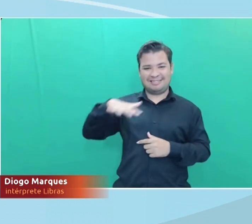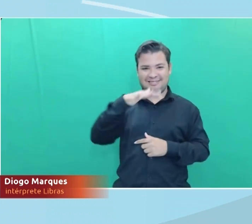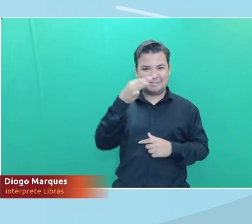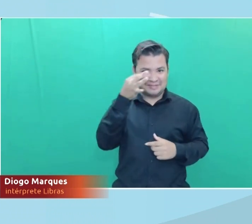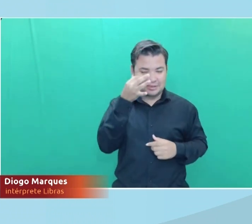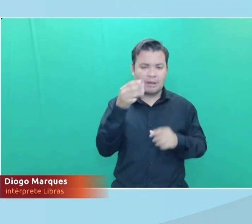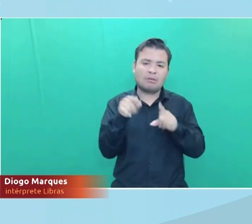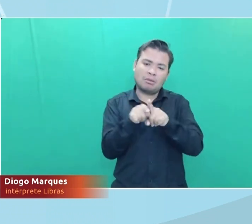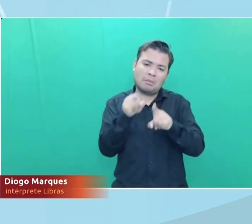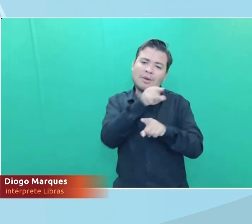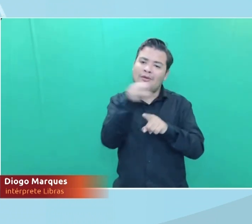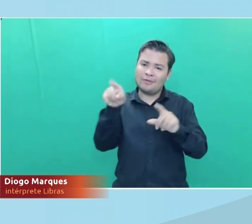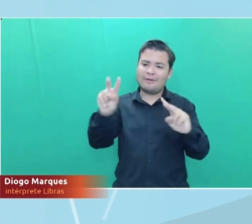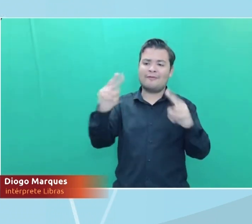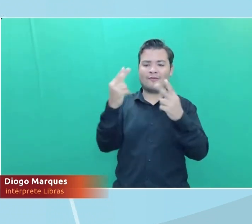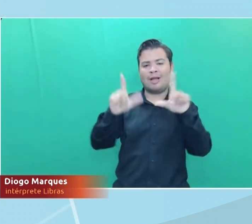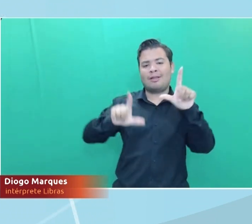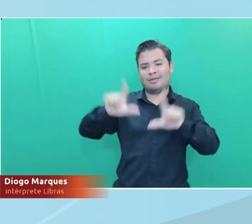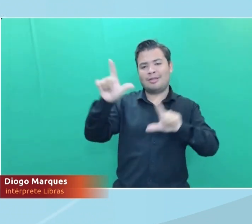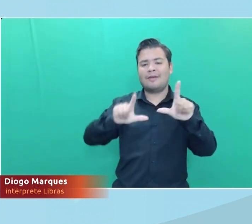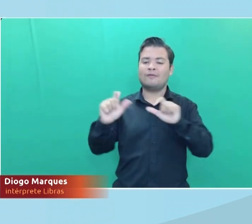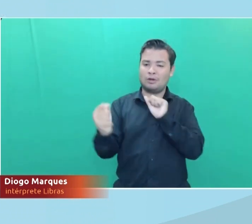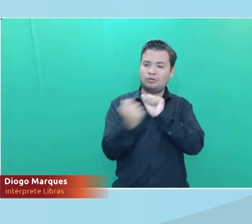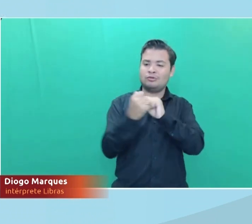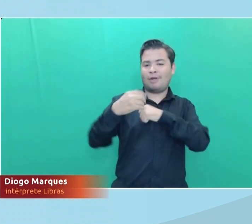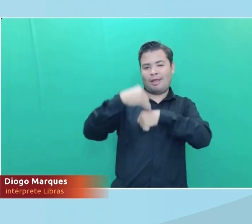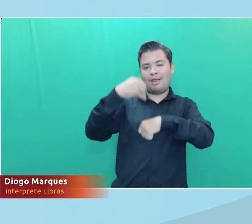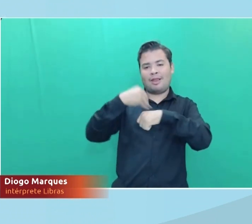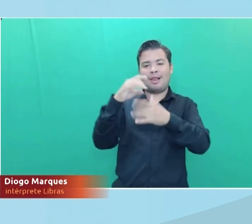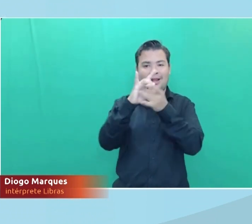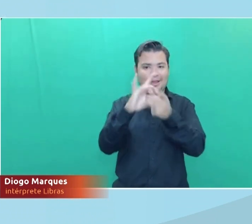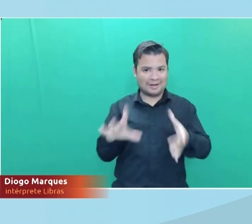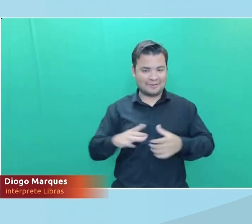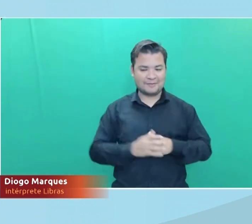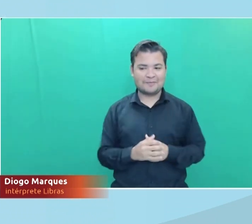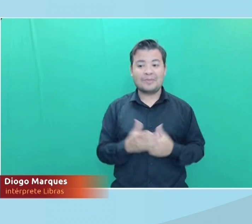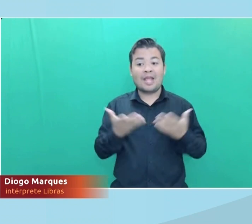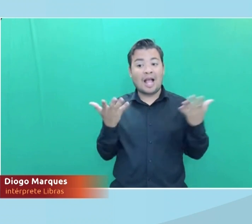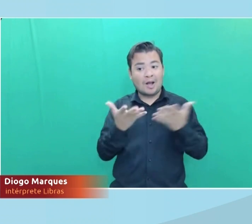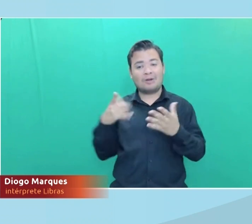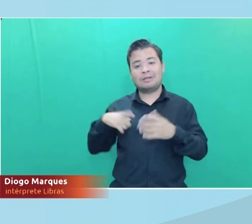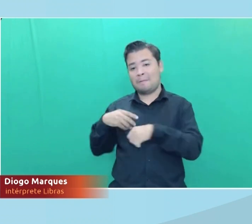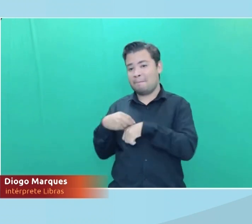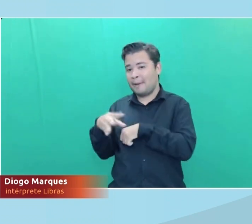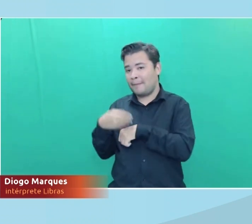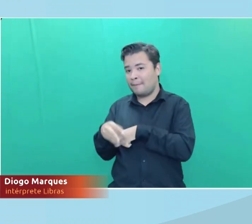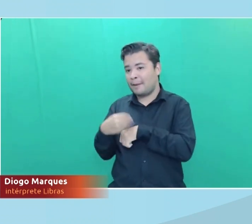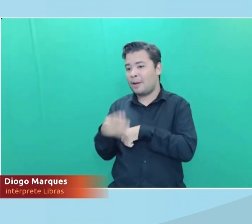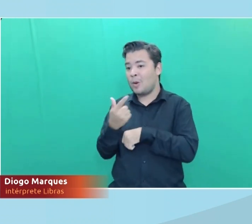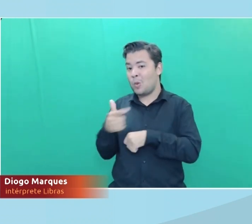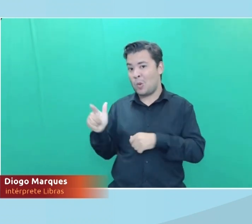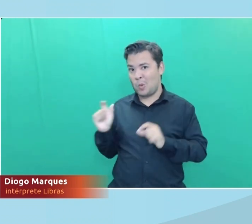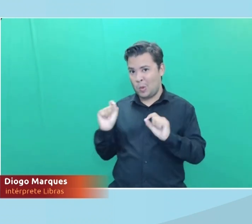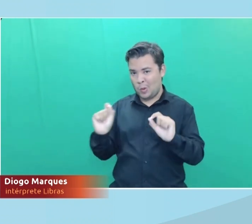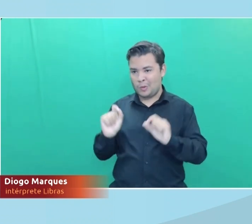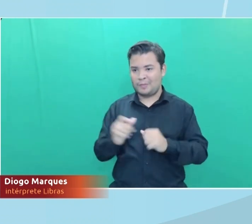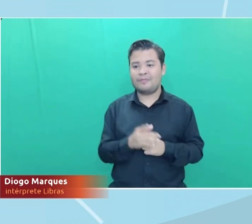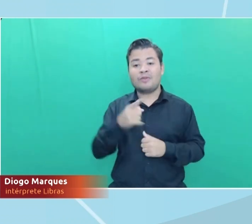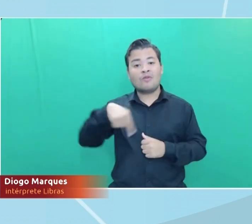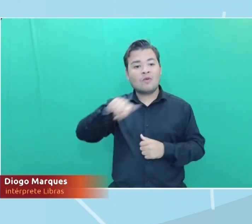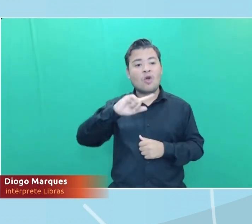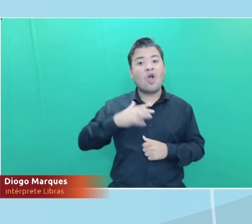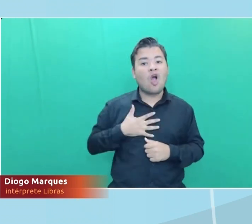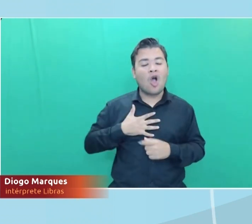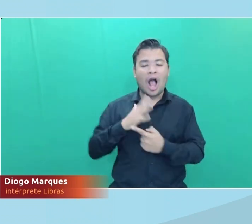estar junto com a gente para construir esse conteúdo. Agora sim, vamos para as notas? Bom, você que aprecia a